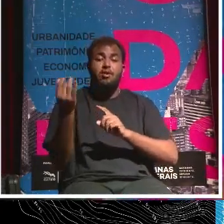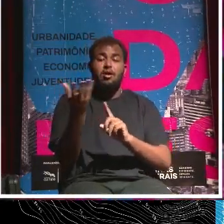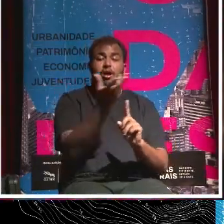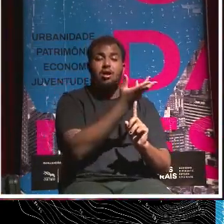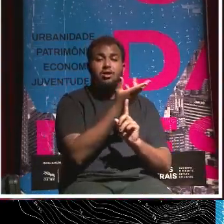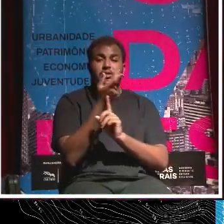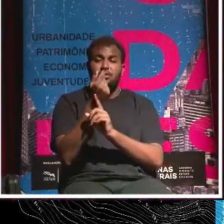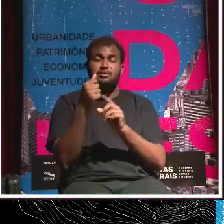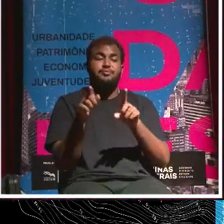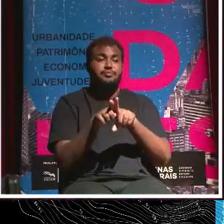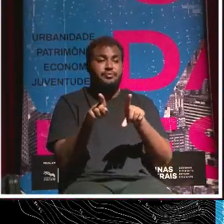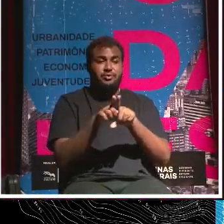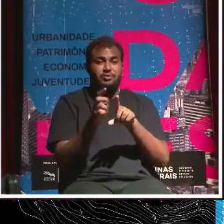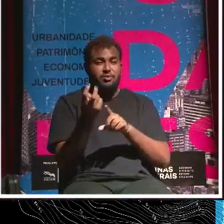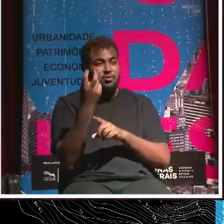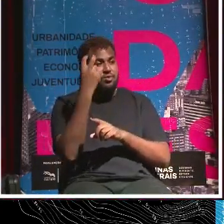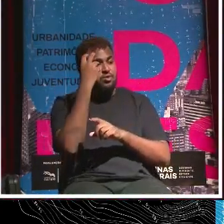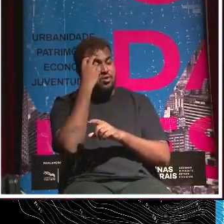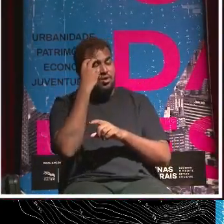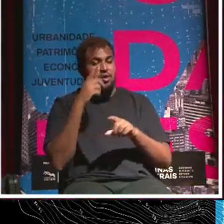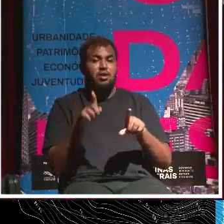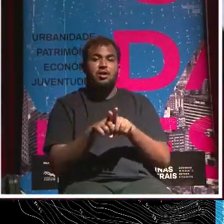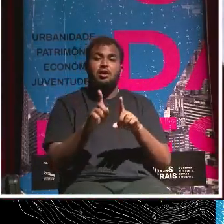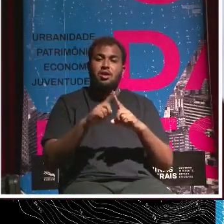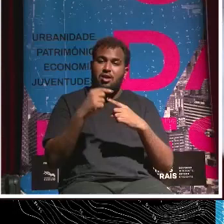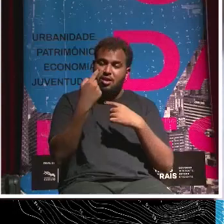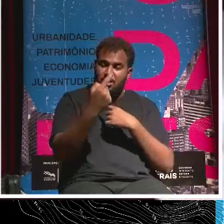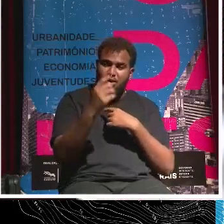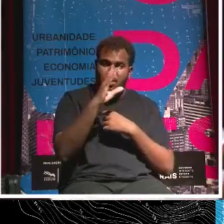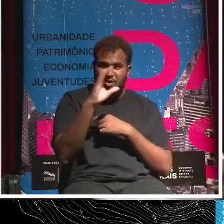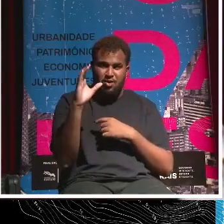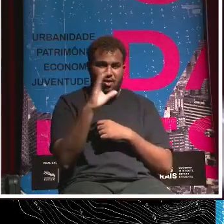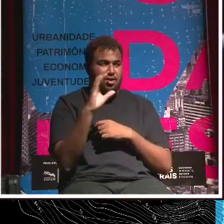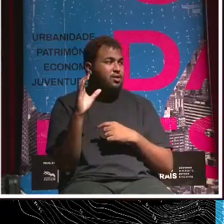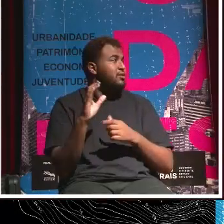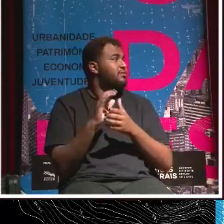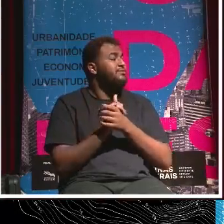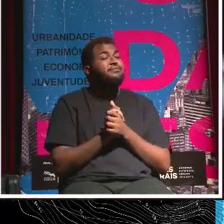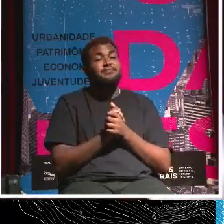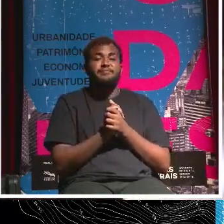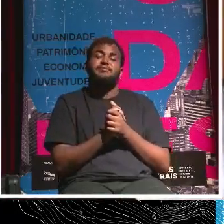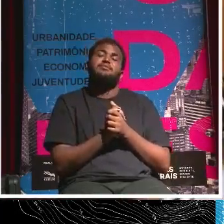e culturais. Posteriormente, foi coordenadora.